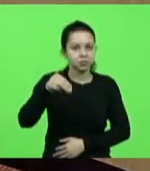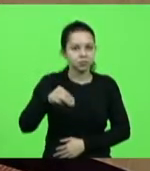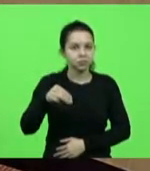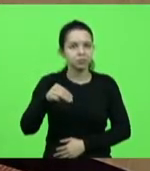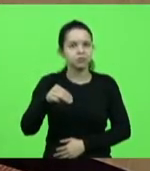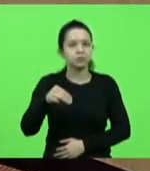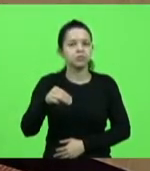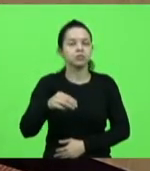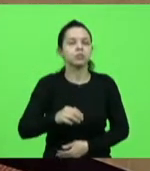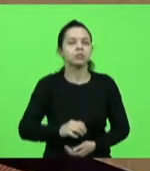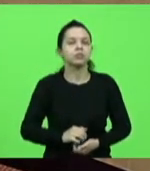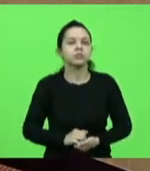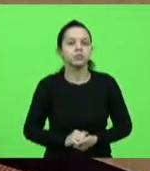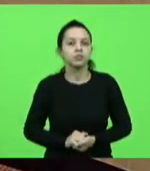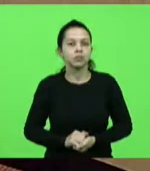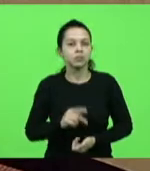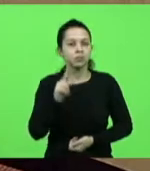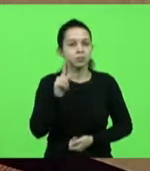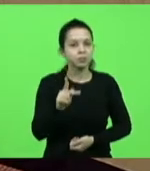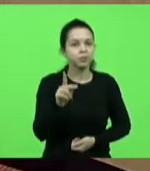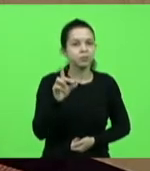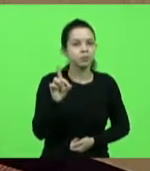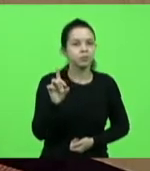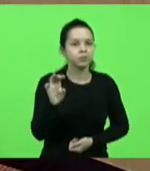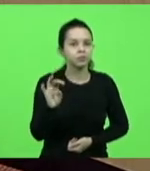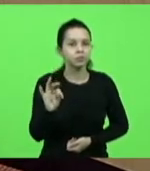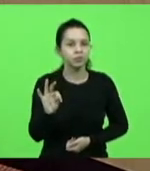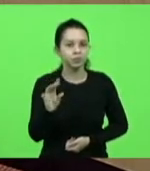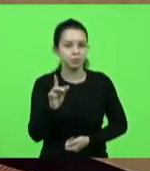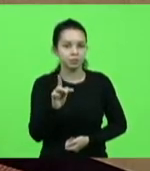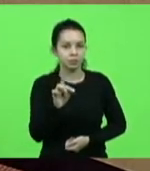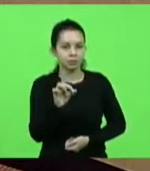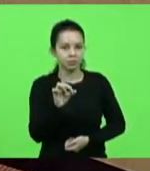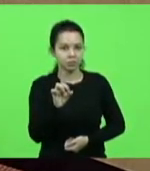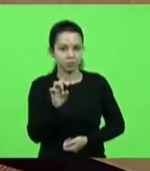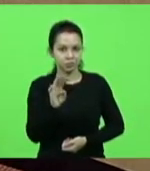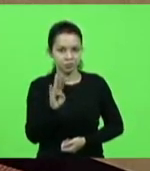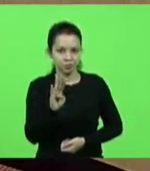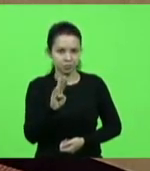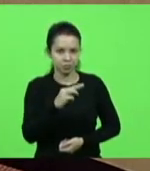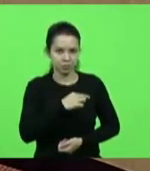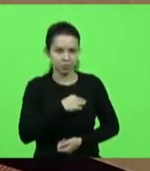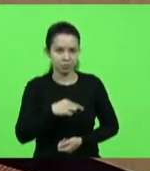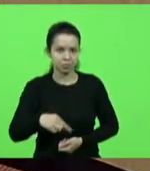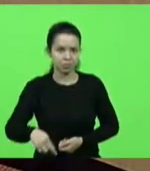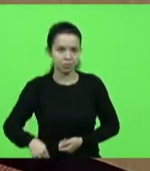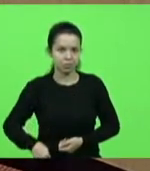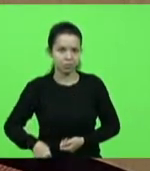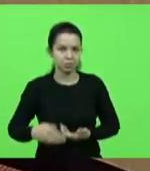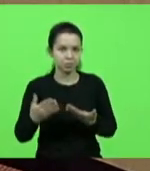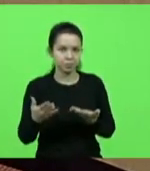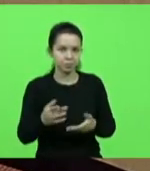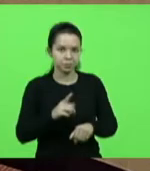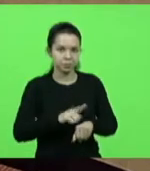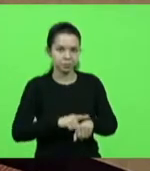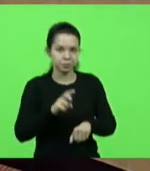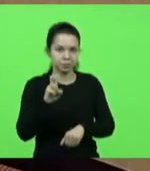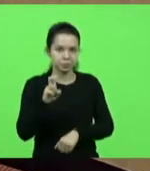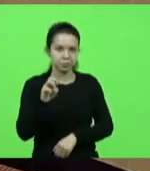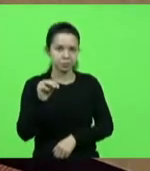bloco PDT, PSDB, Republicanos. Vossa Excelência terá 5 minutos,